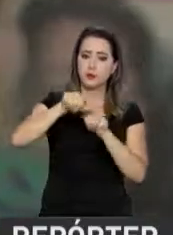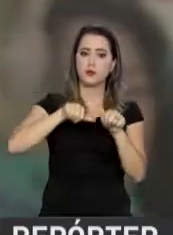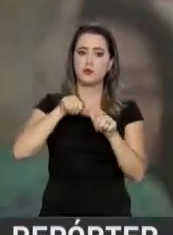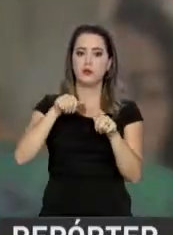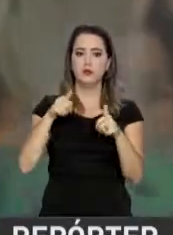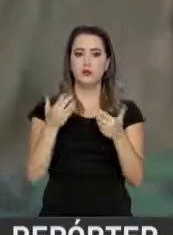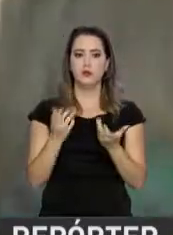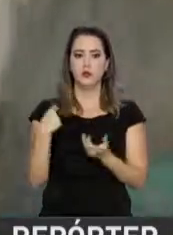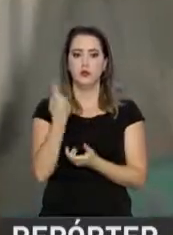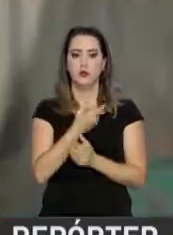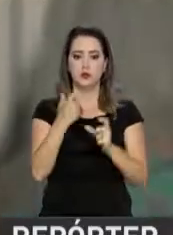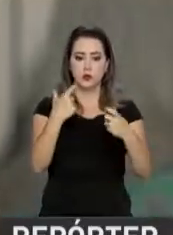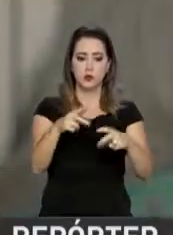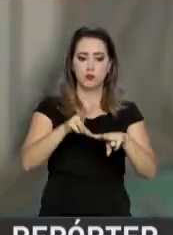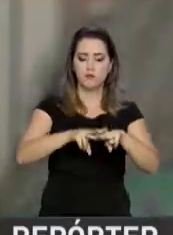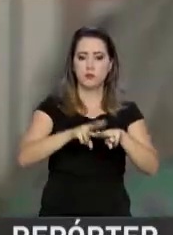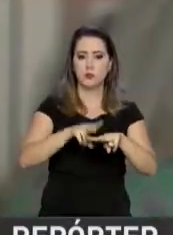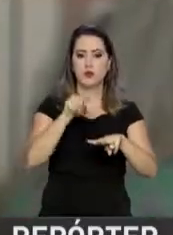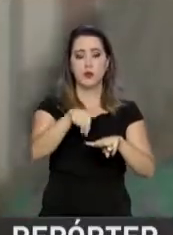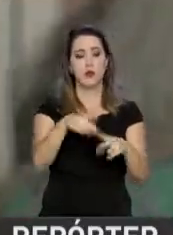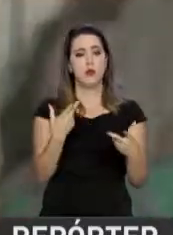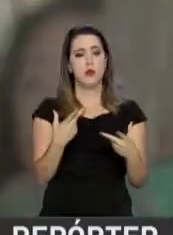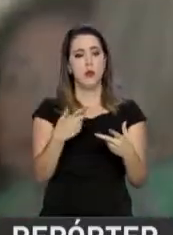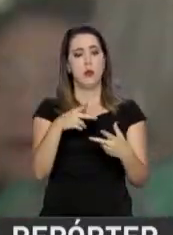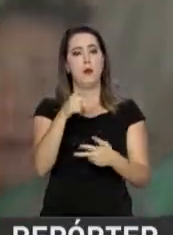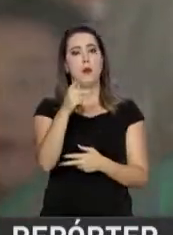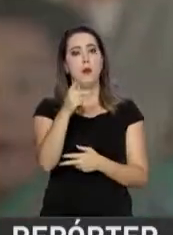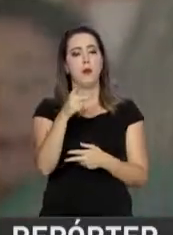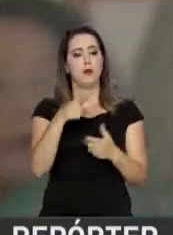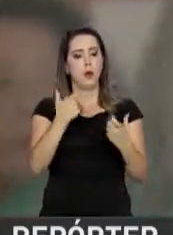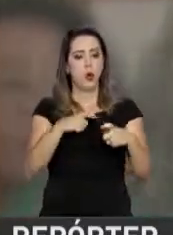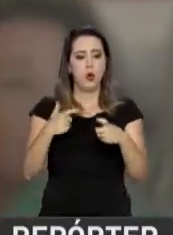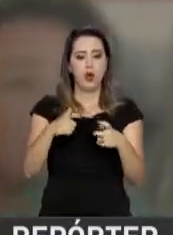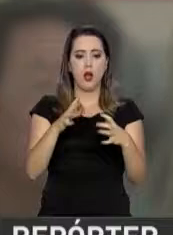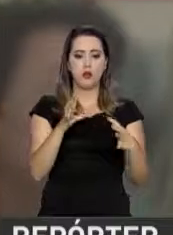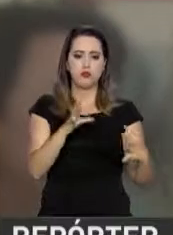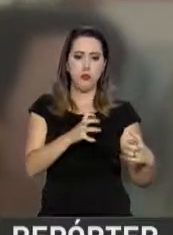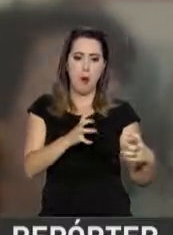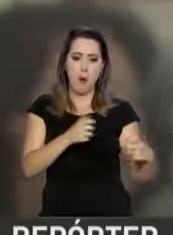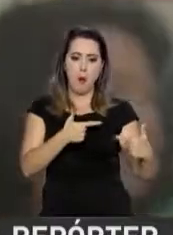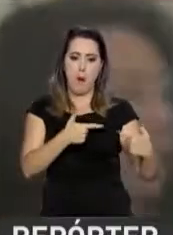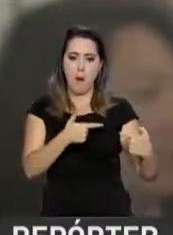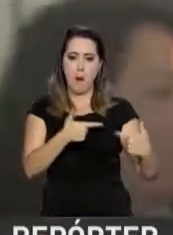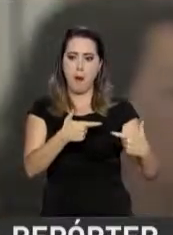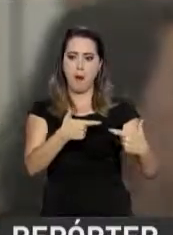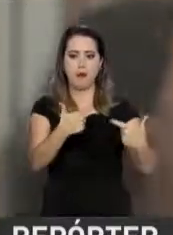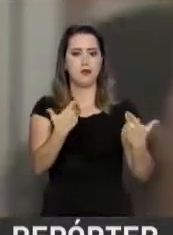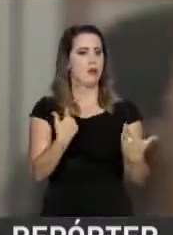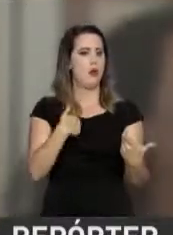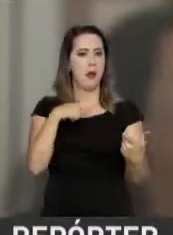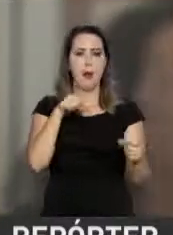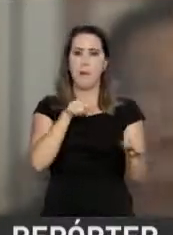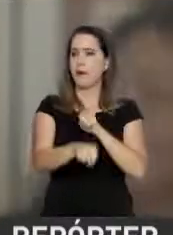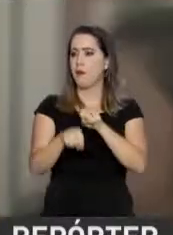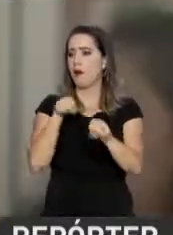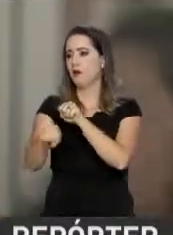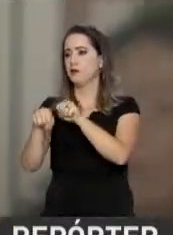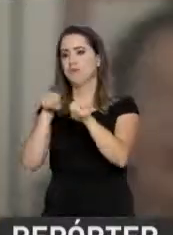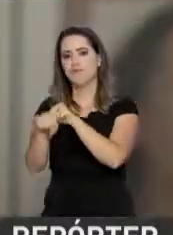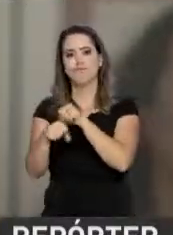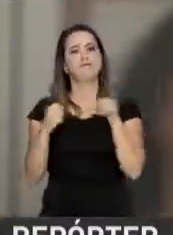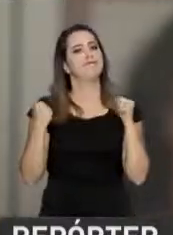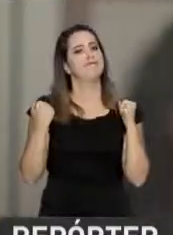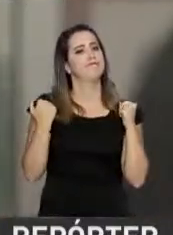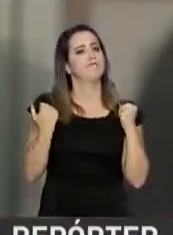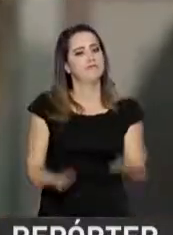os nossos presídios e penitenciárias em arenas de conflito que terminou em massacre além